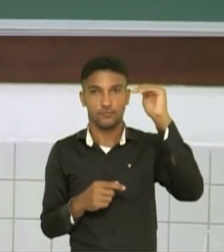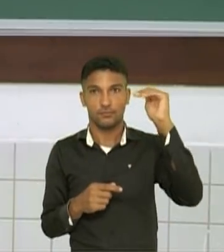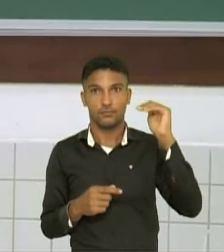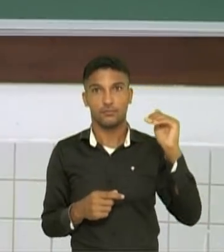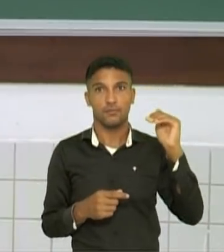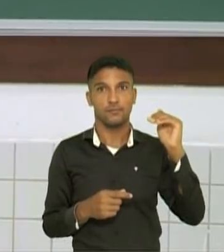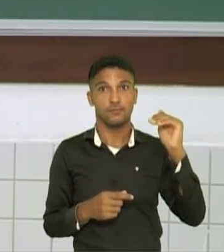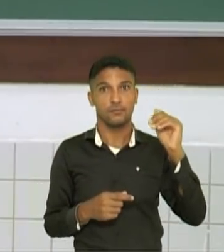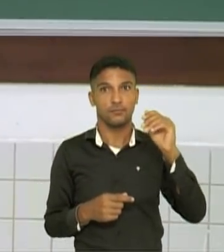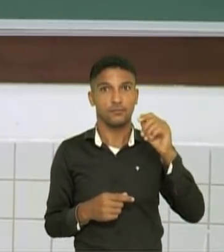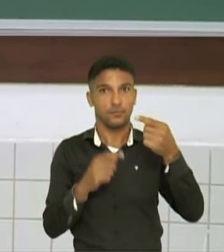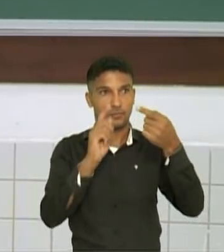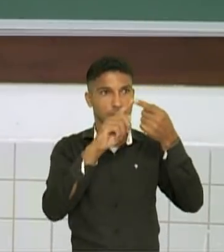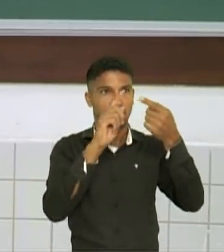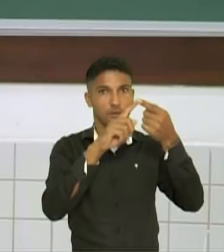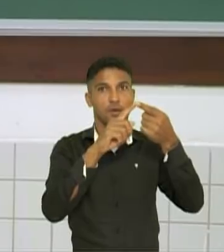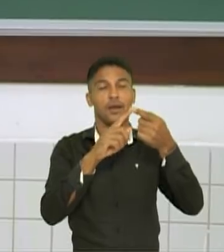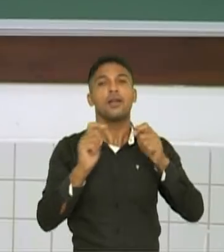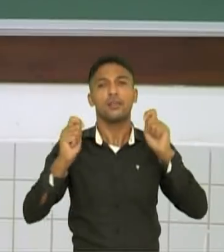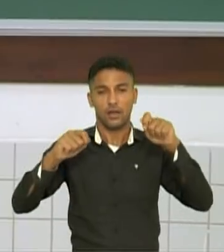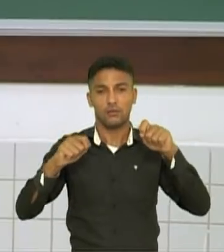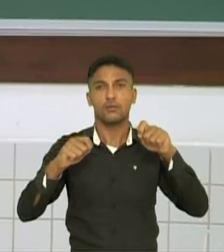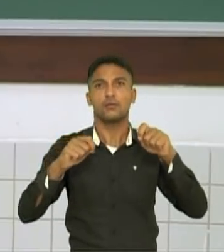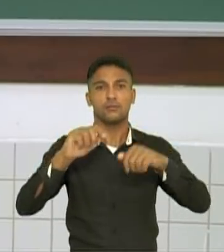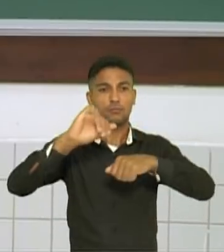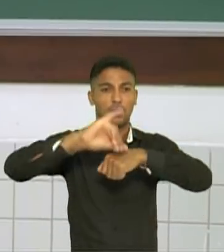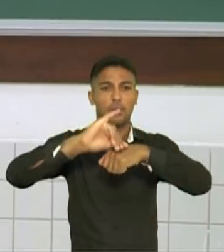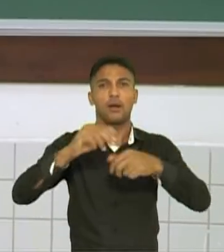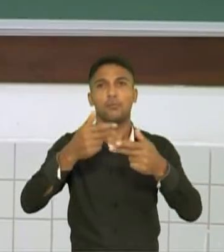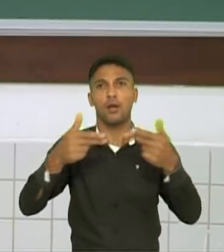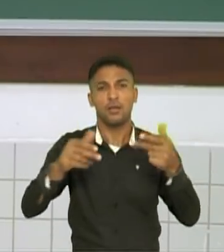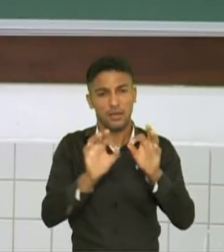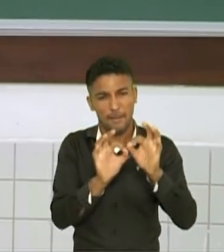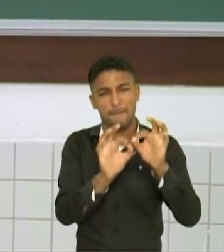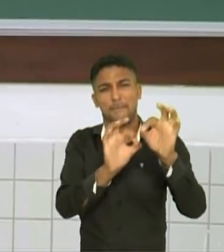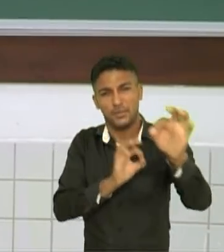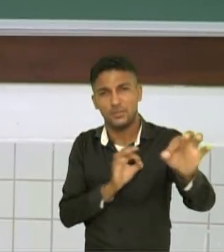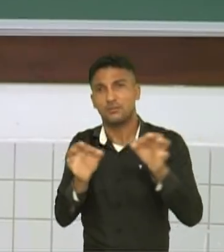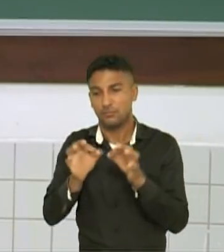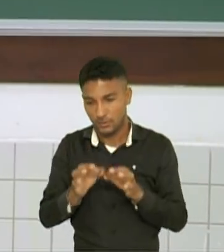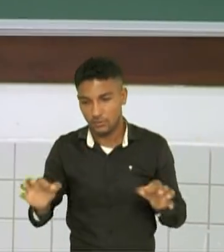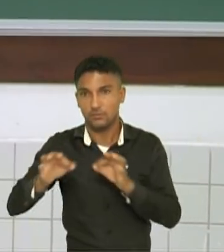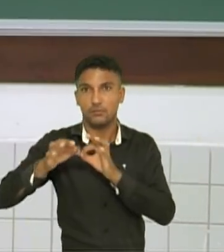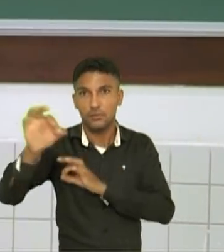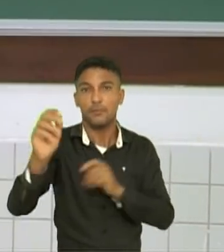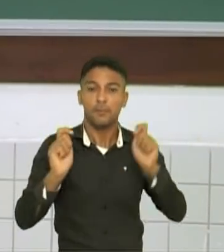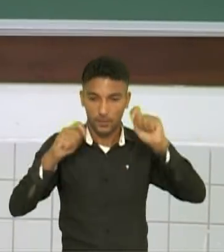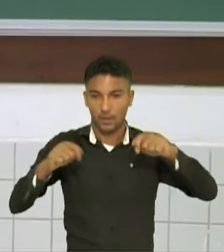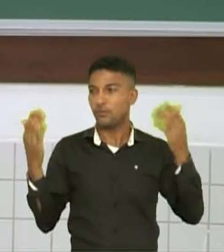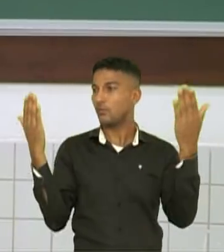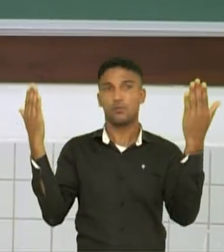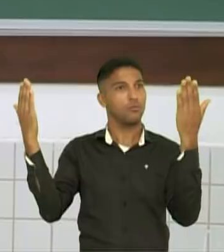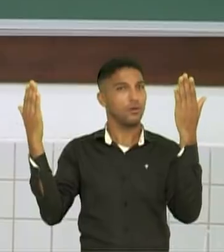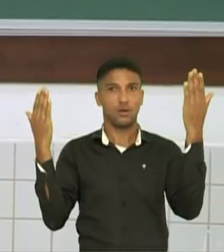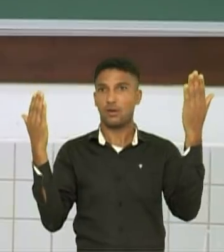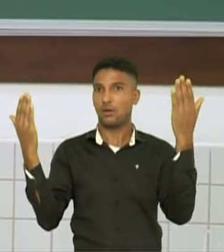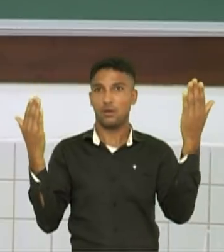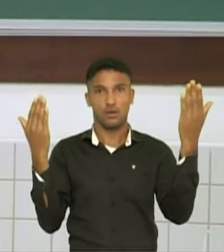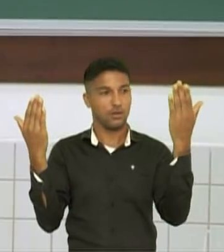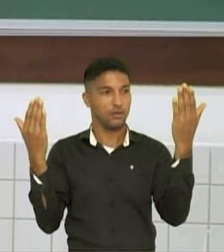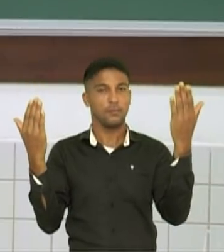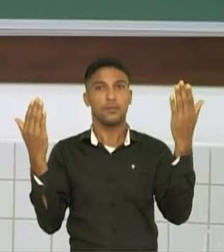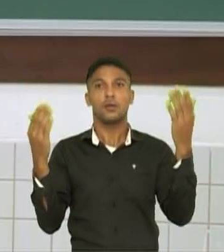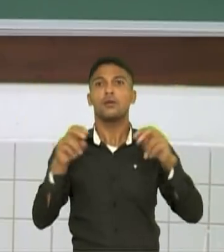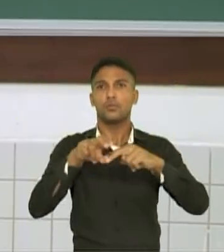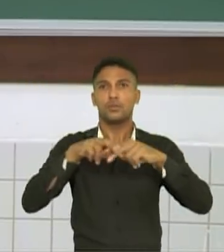são grandezas que podem ser medidas, tudo que é medido ele pode ser comparado, afinal, nós somos ser humano, nós comparamos coisas, né,